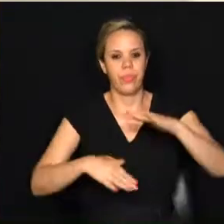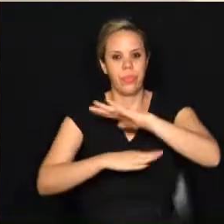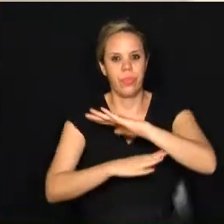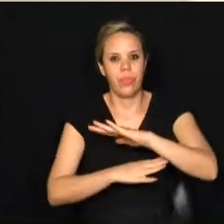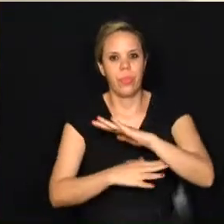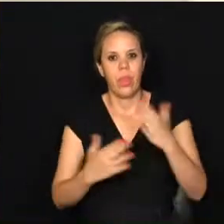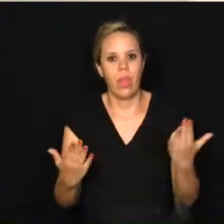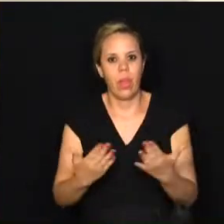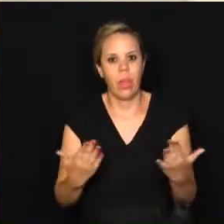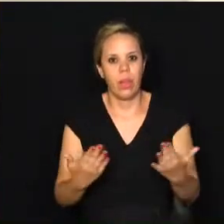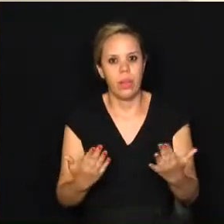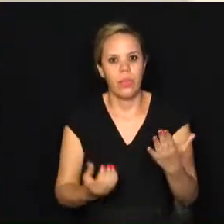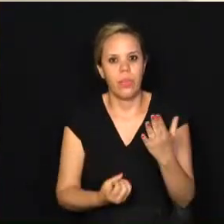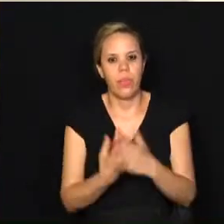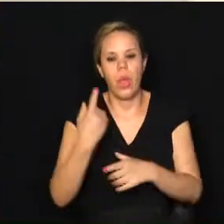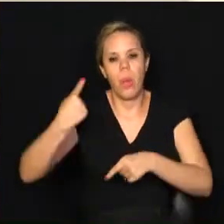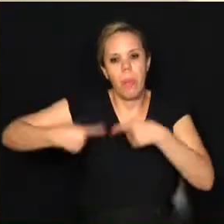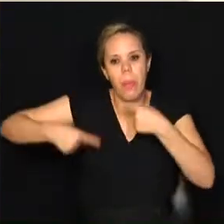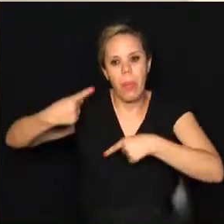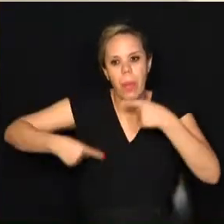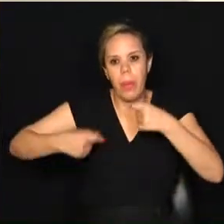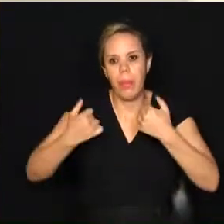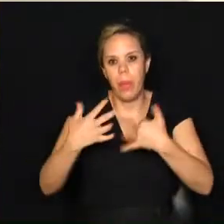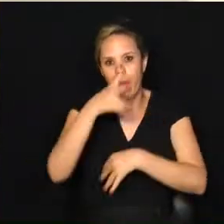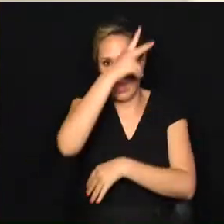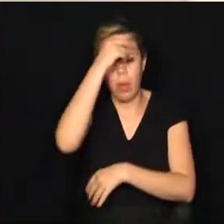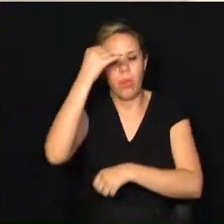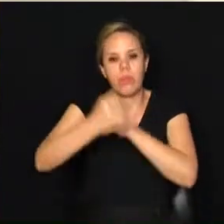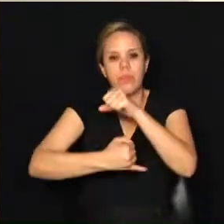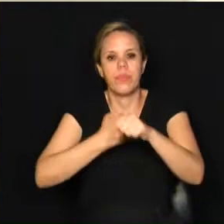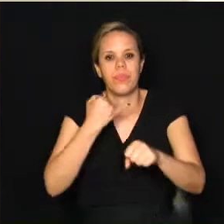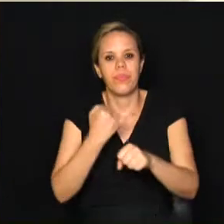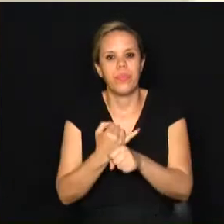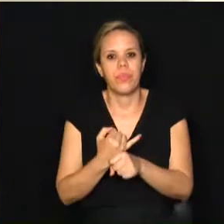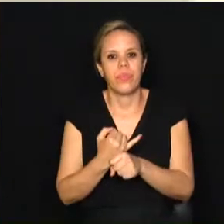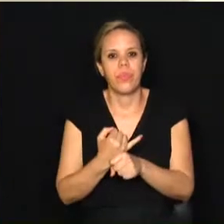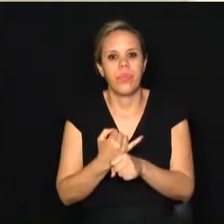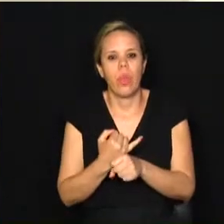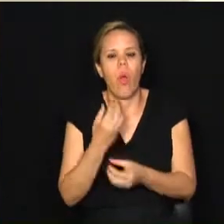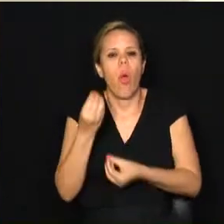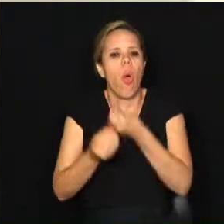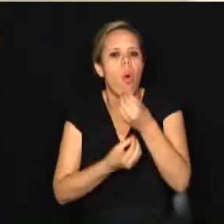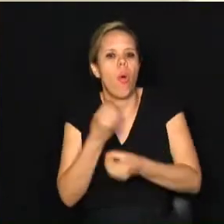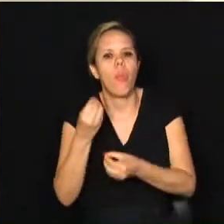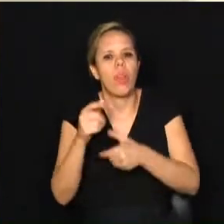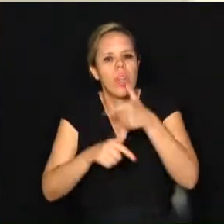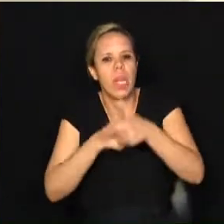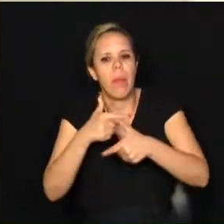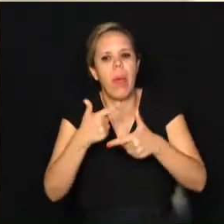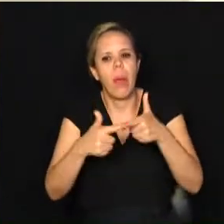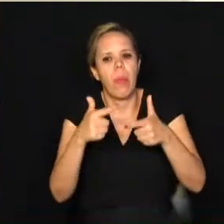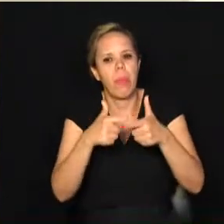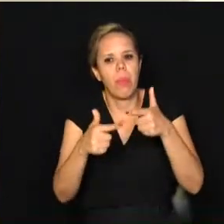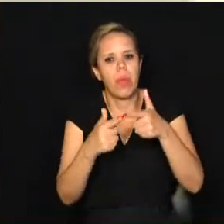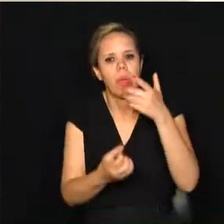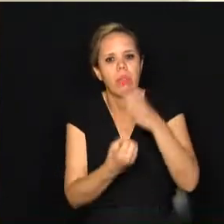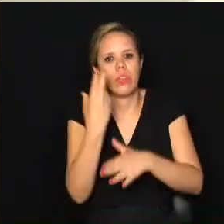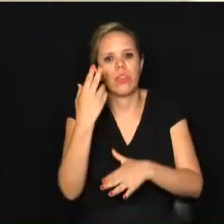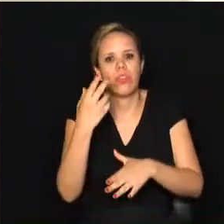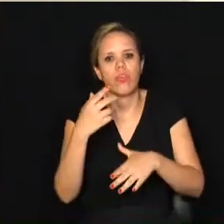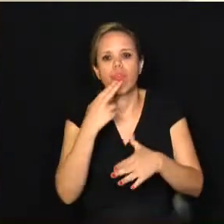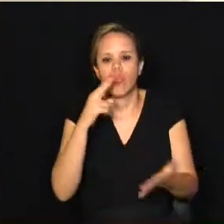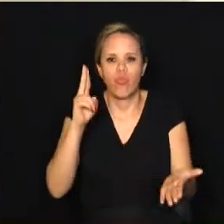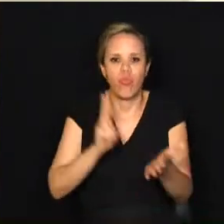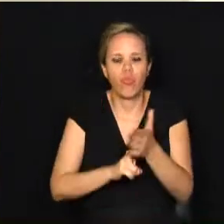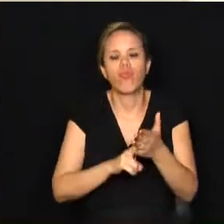acontecer agora um debate público online sobre a precarização do trabalho dos trabalhadores dos Correios,